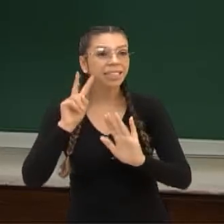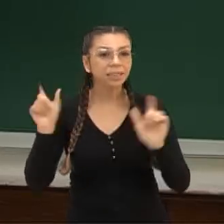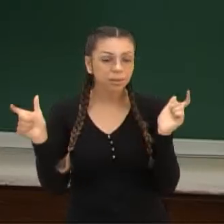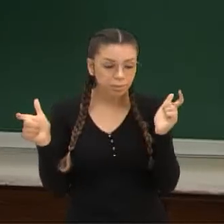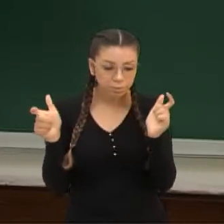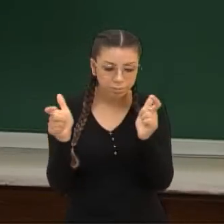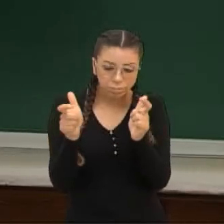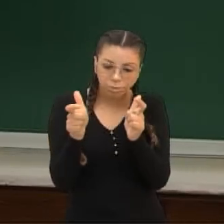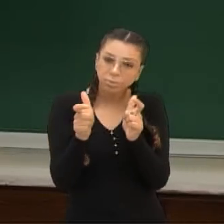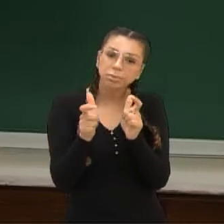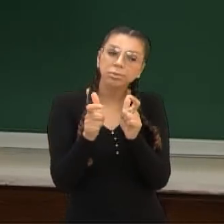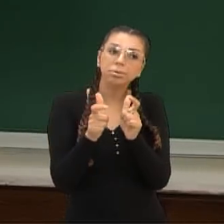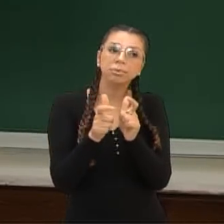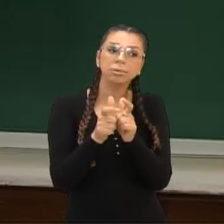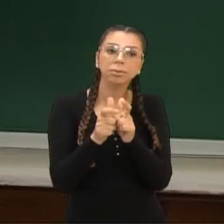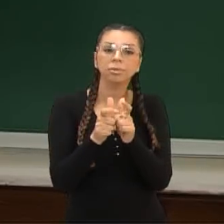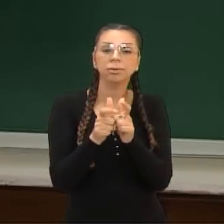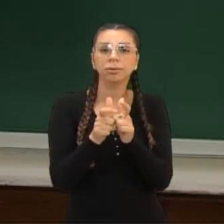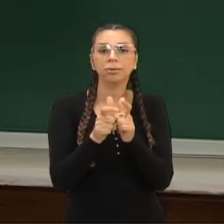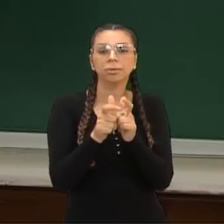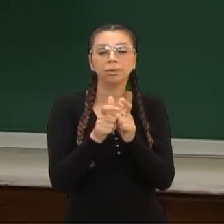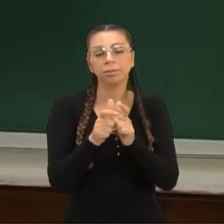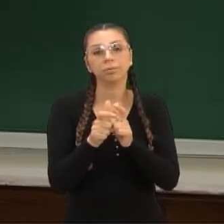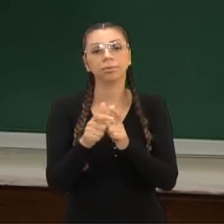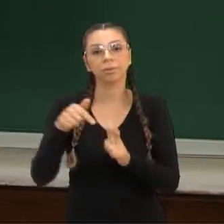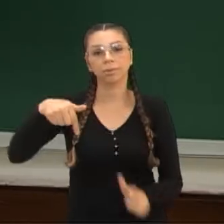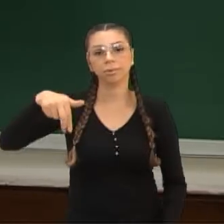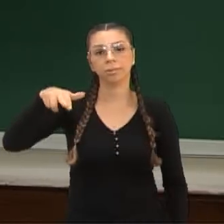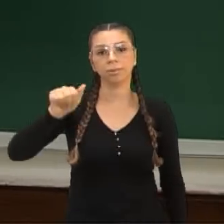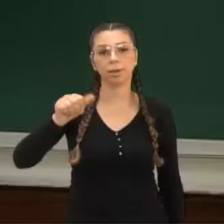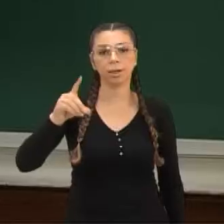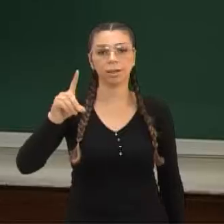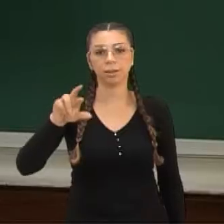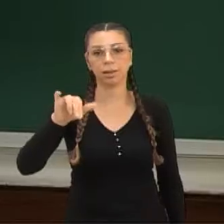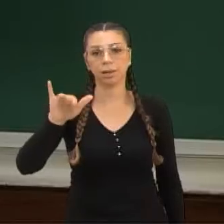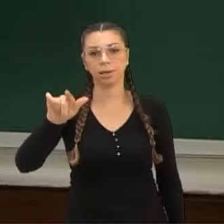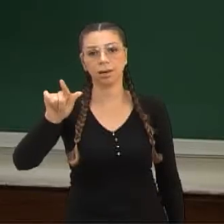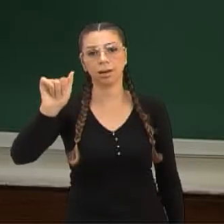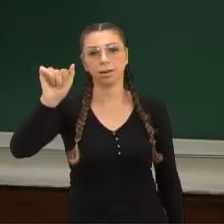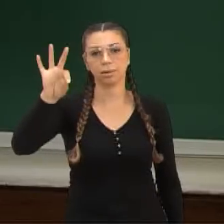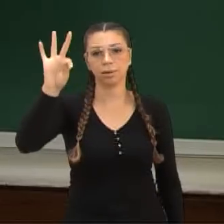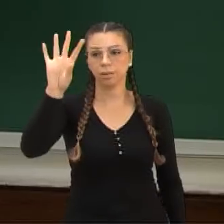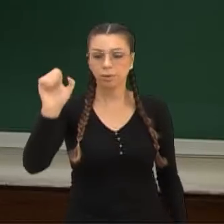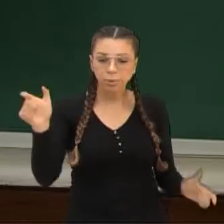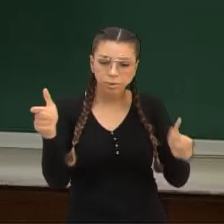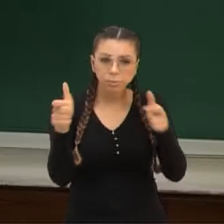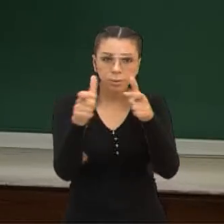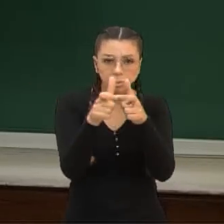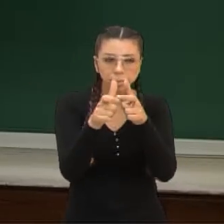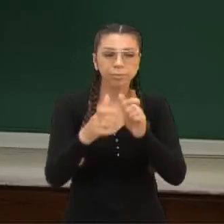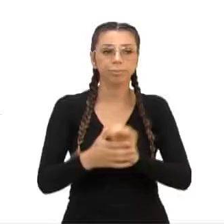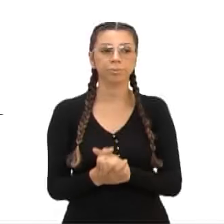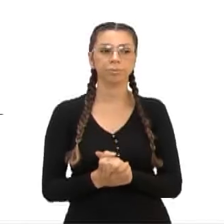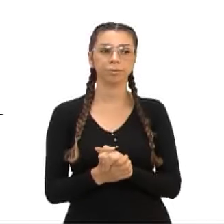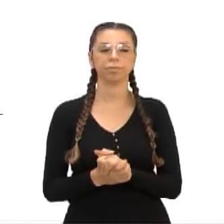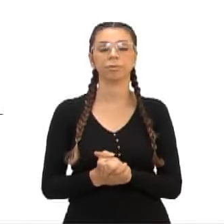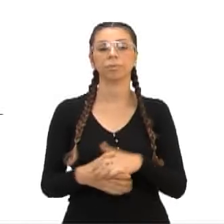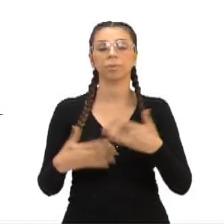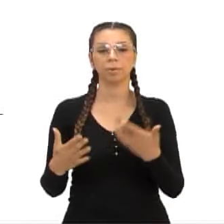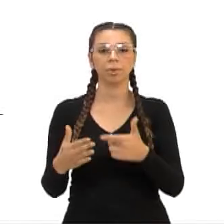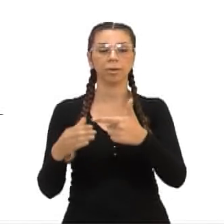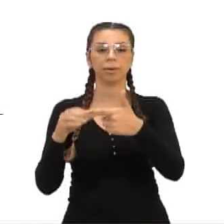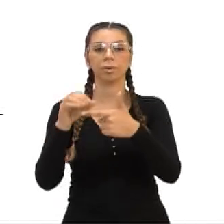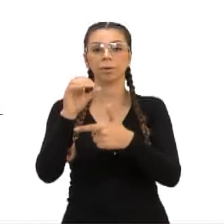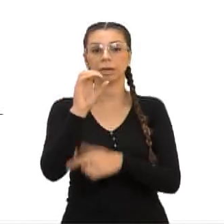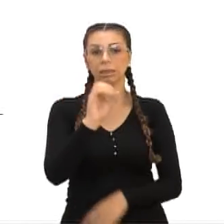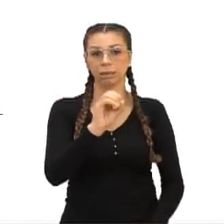do nosso quadrilátero. Então, olha lá. A coordenada 0,25